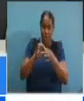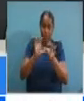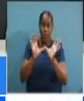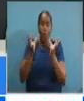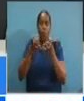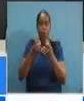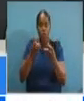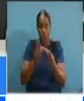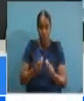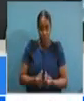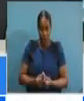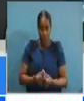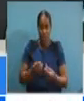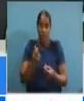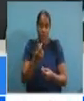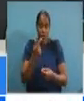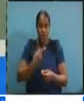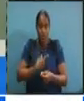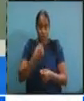no orçamento do